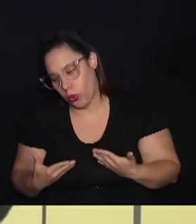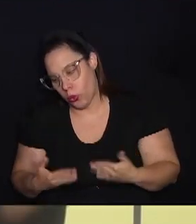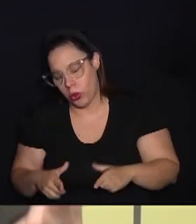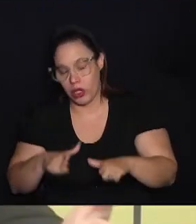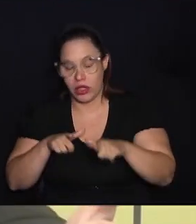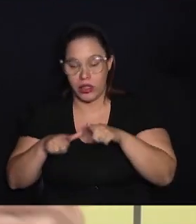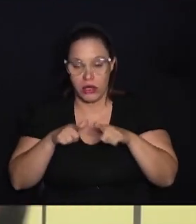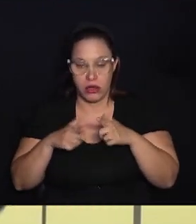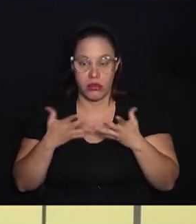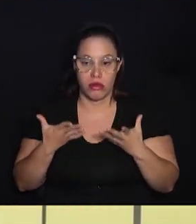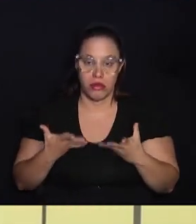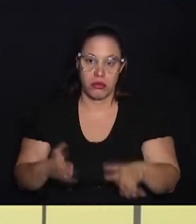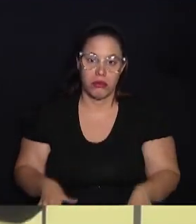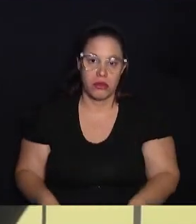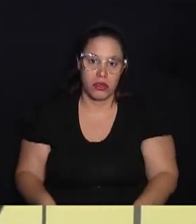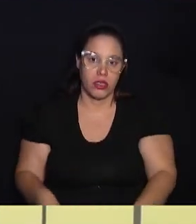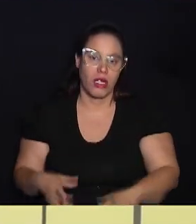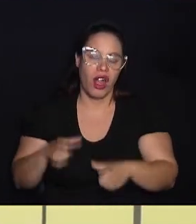uma postura mais